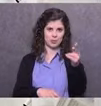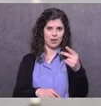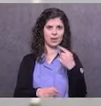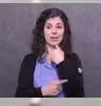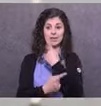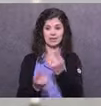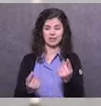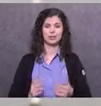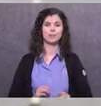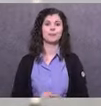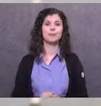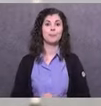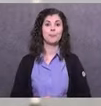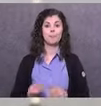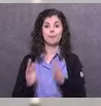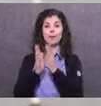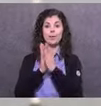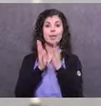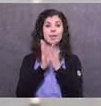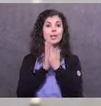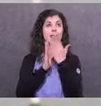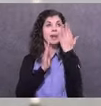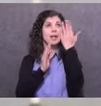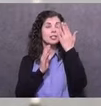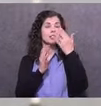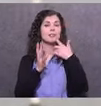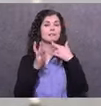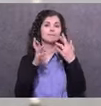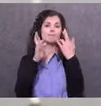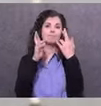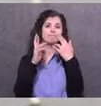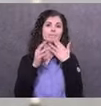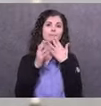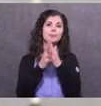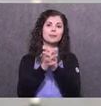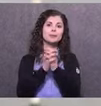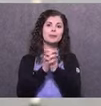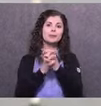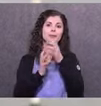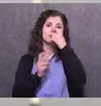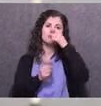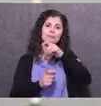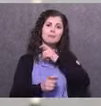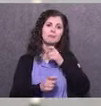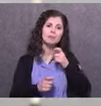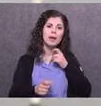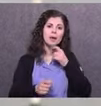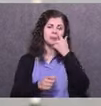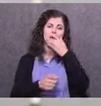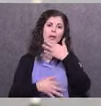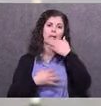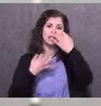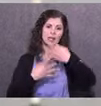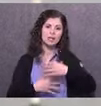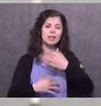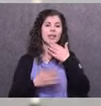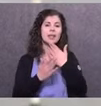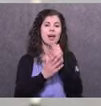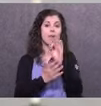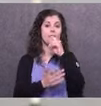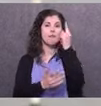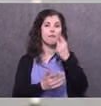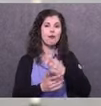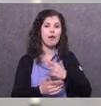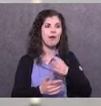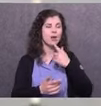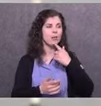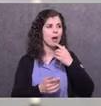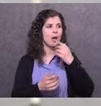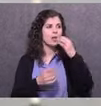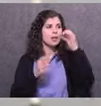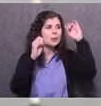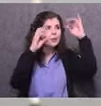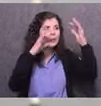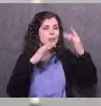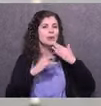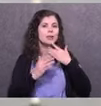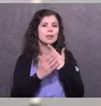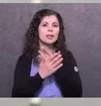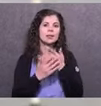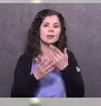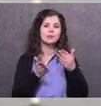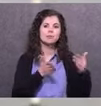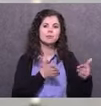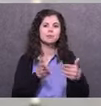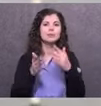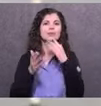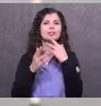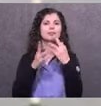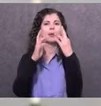Pela Santa Igreja, seus ministros e fiéis, para que, vivendo na fé o mistério da paixão, recolham da árvore da cruz o